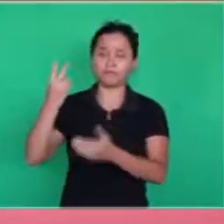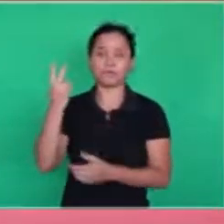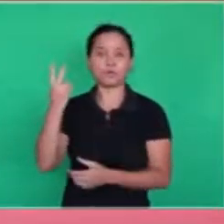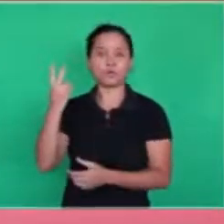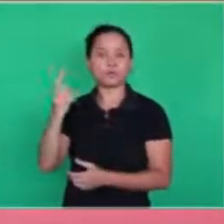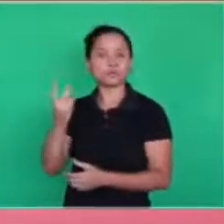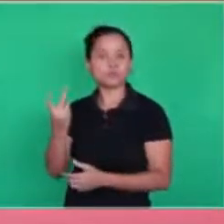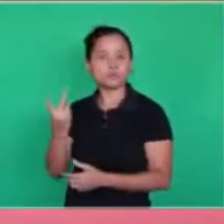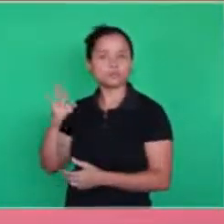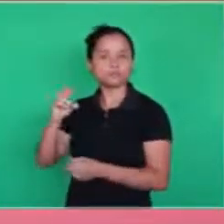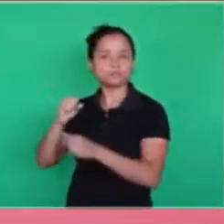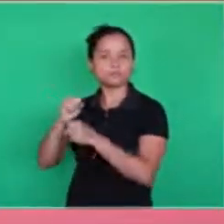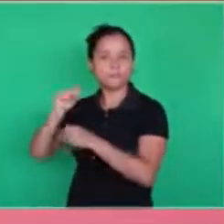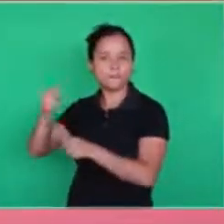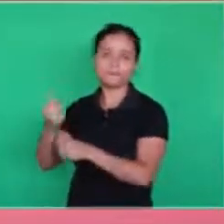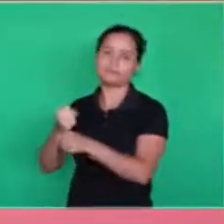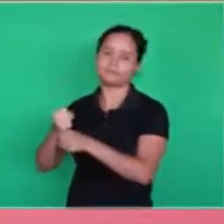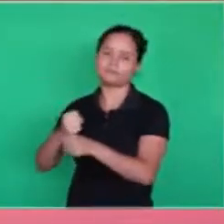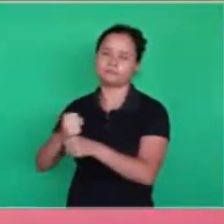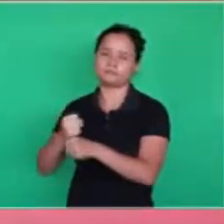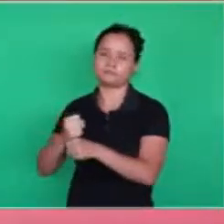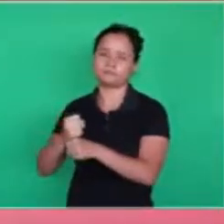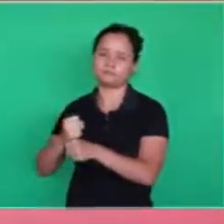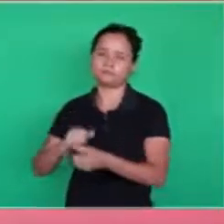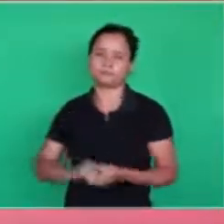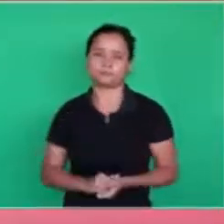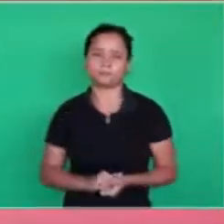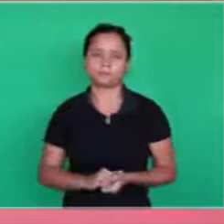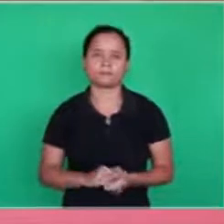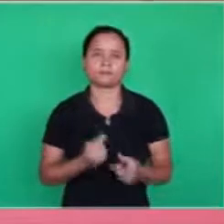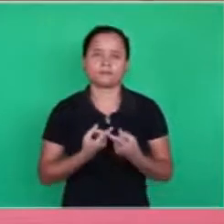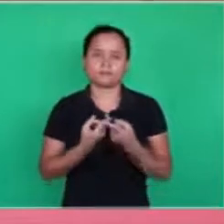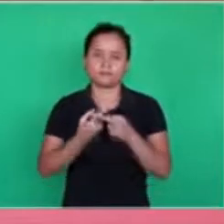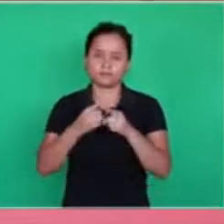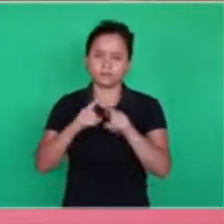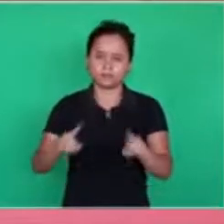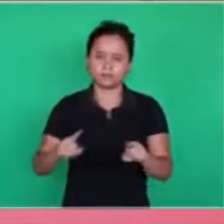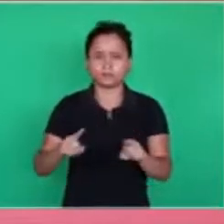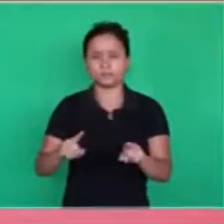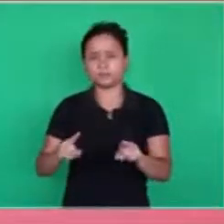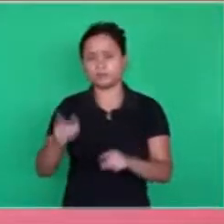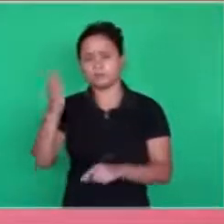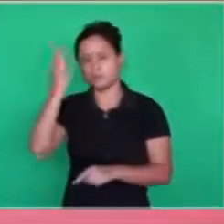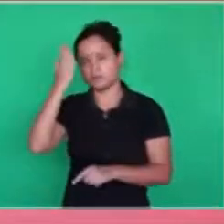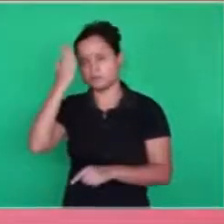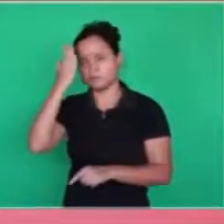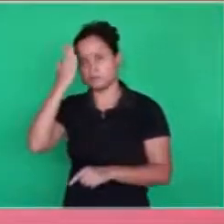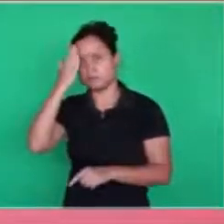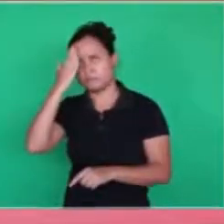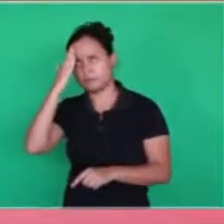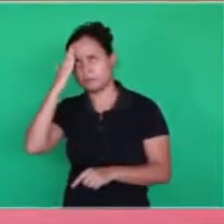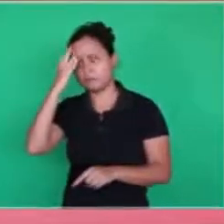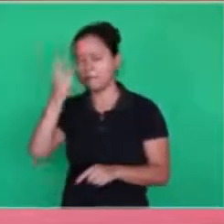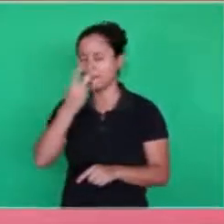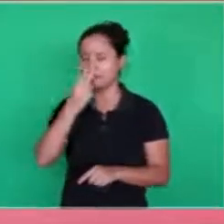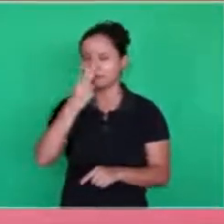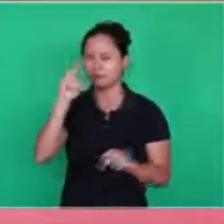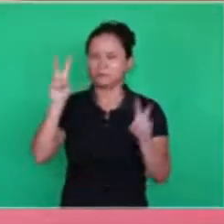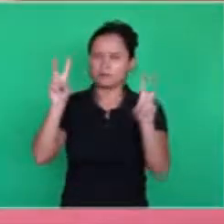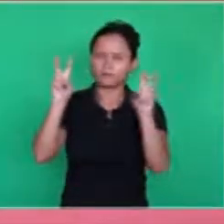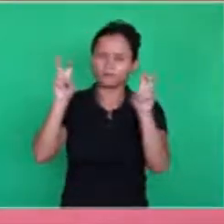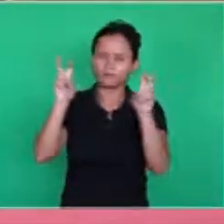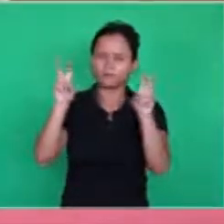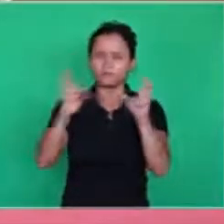o que se tem deixado de lado é o entendimento de coisas, de assuntos que são